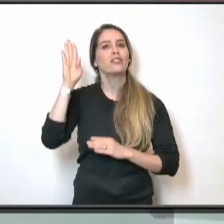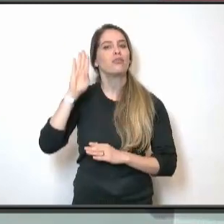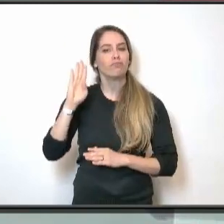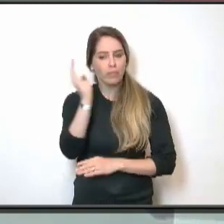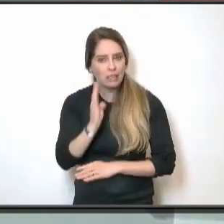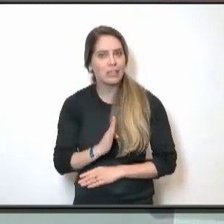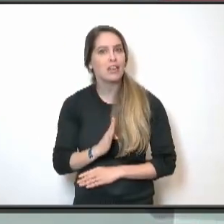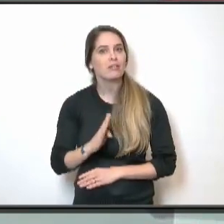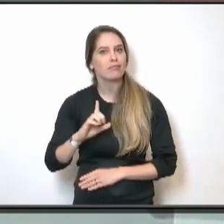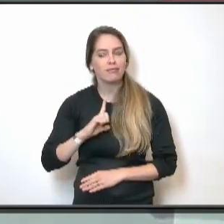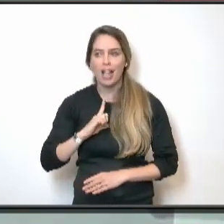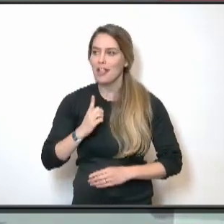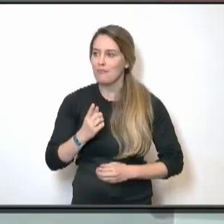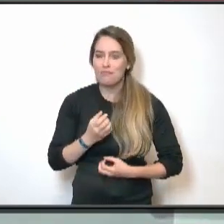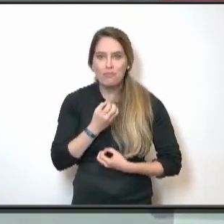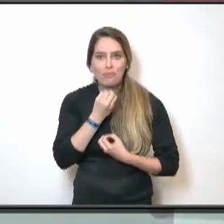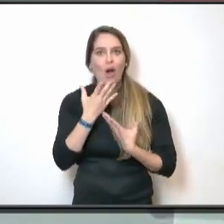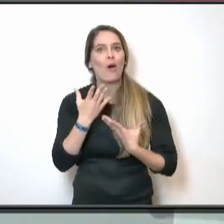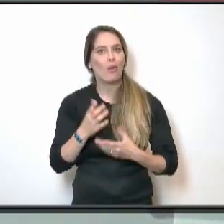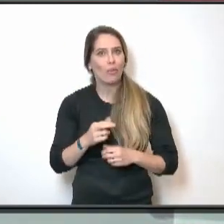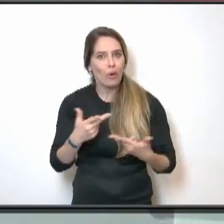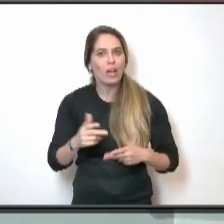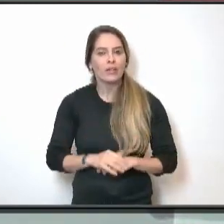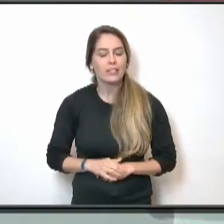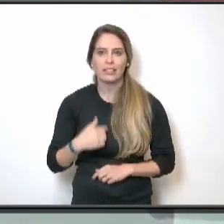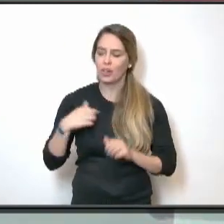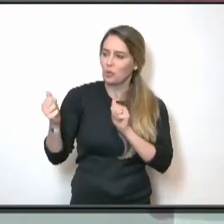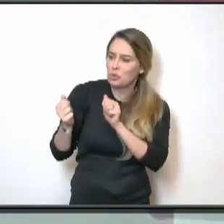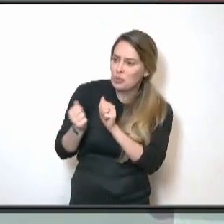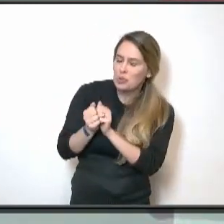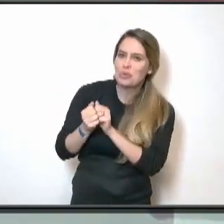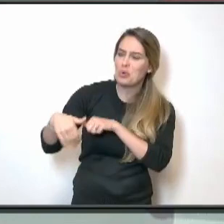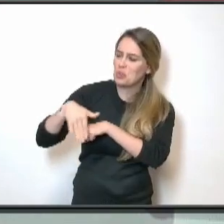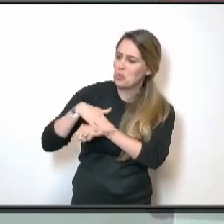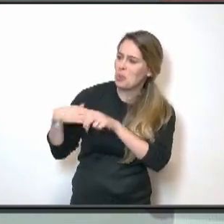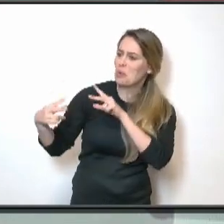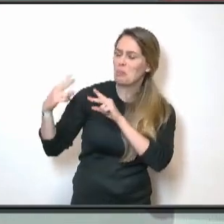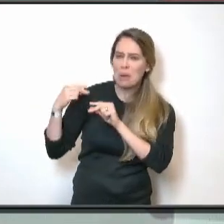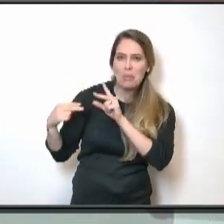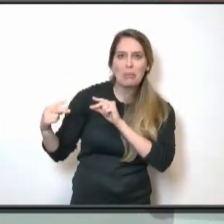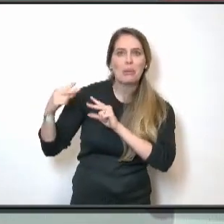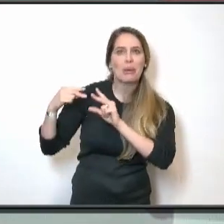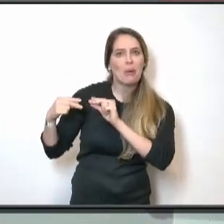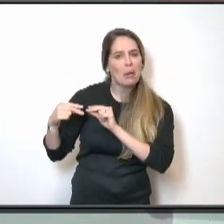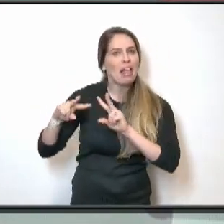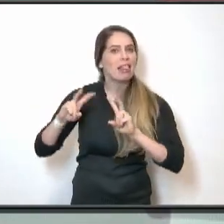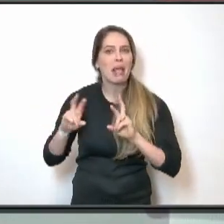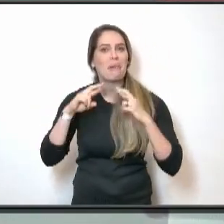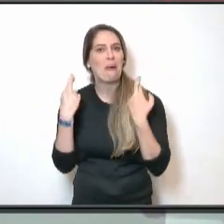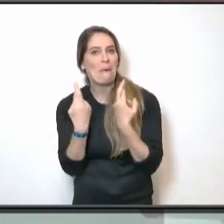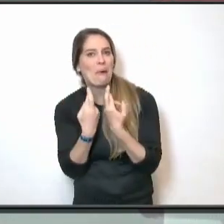frutos. Ao andar ali com ele, eu tive esse privilégio de poder conversar sobre coisas, diríamos assim, do reino,